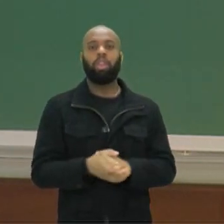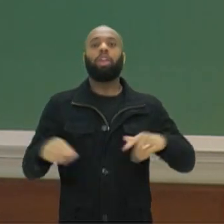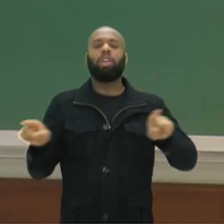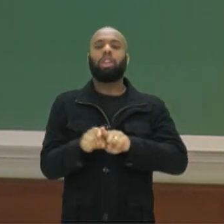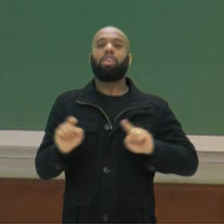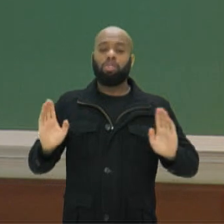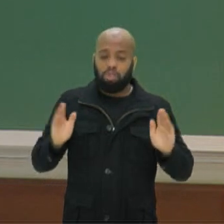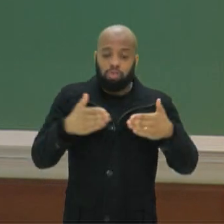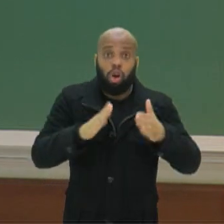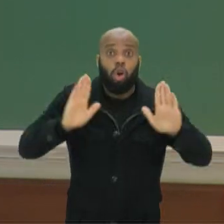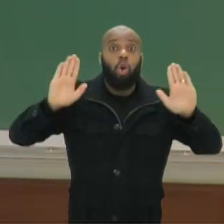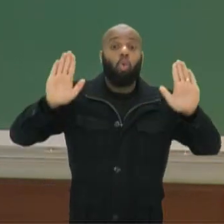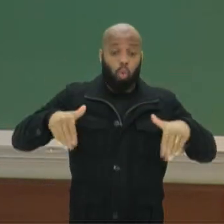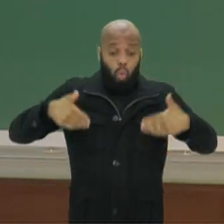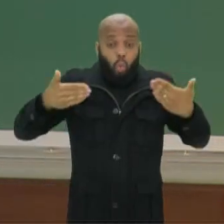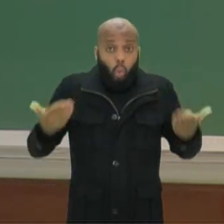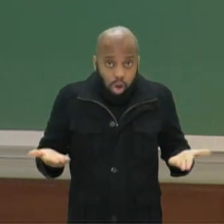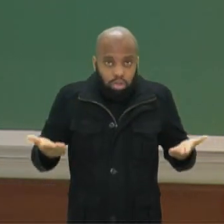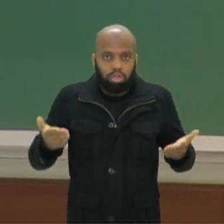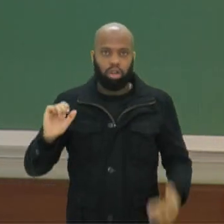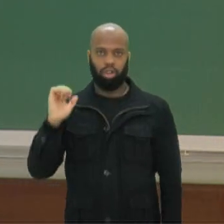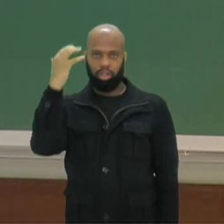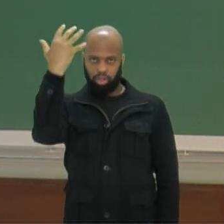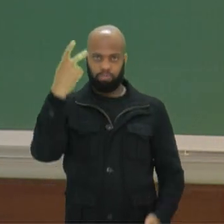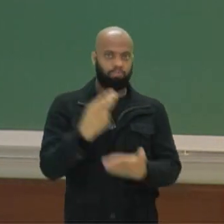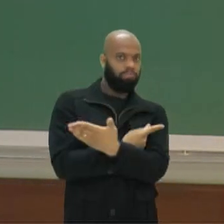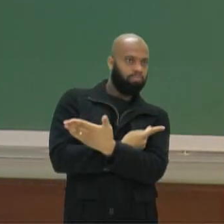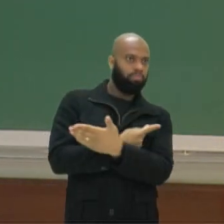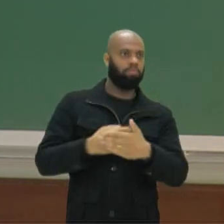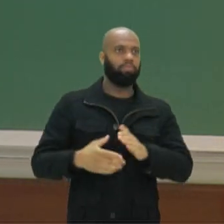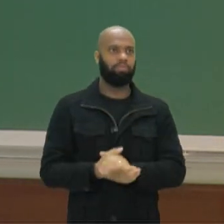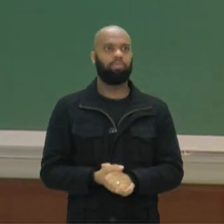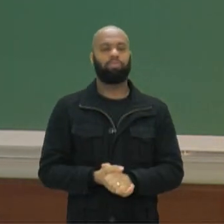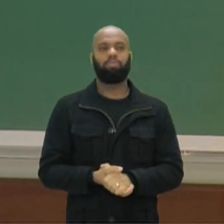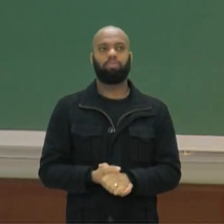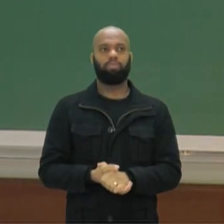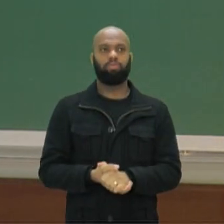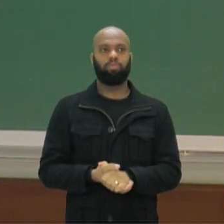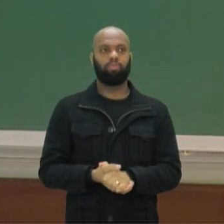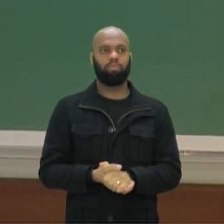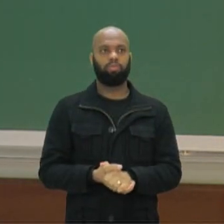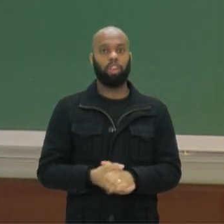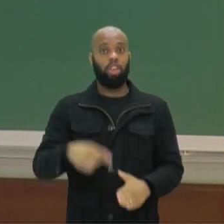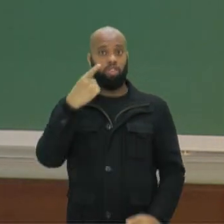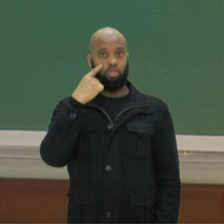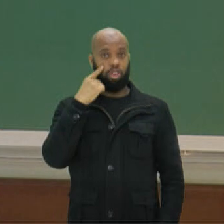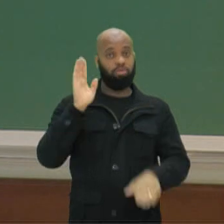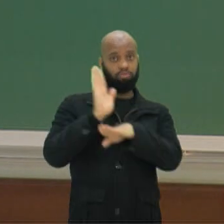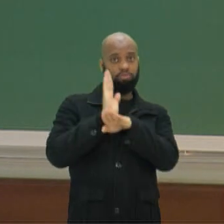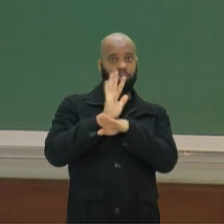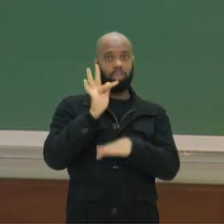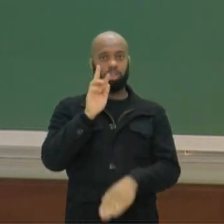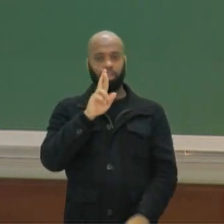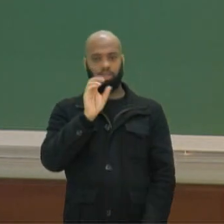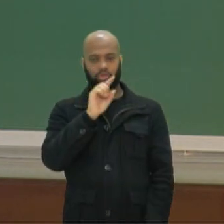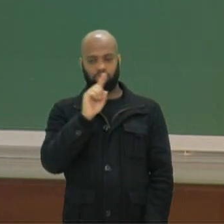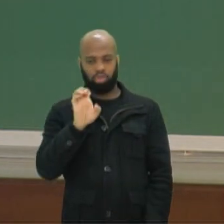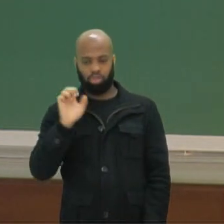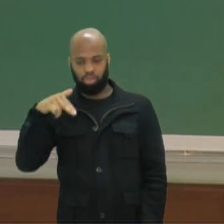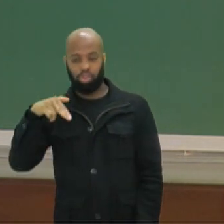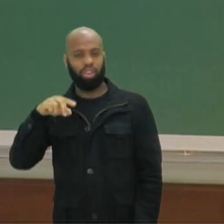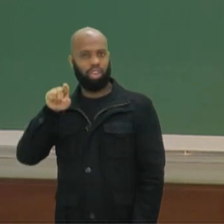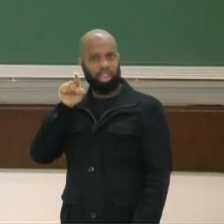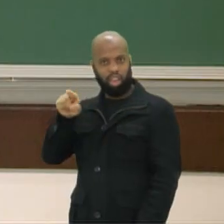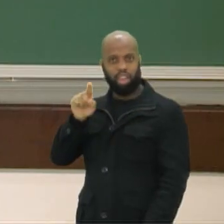em quando aconteceu. Frozen 2 raised 1.3 billion last year. Que o